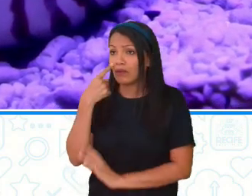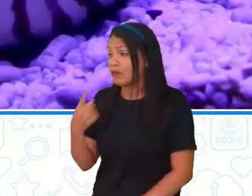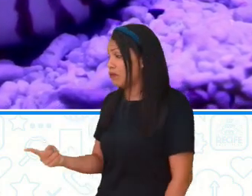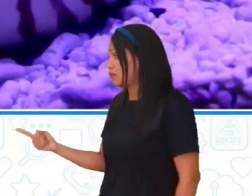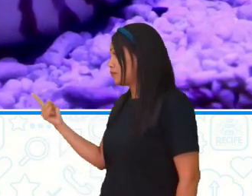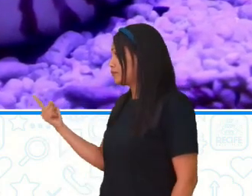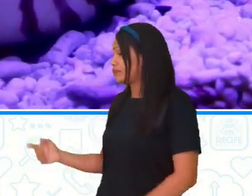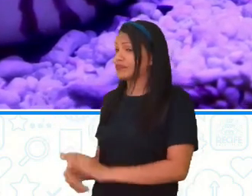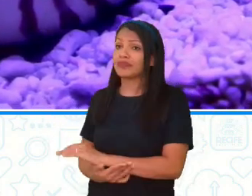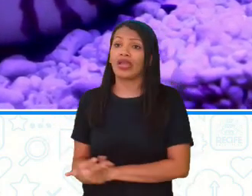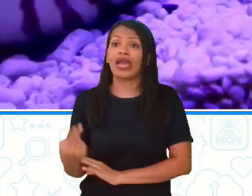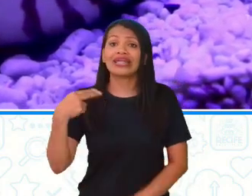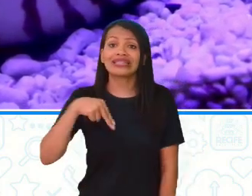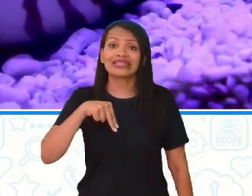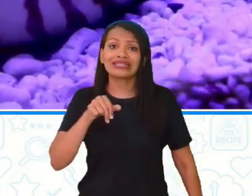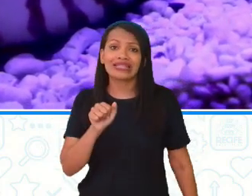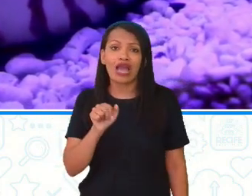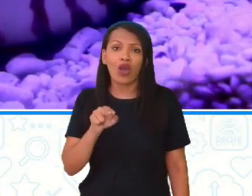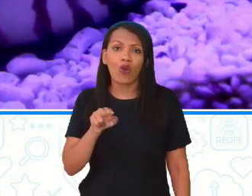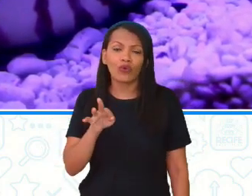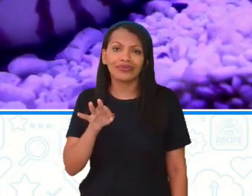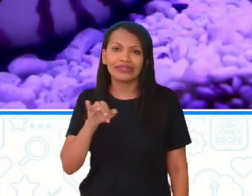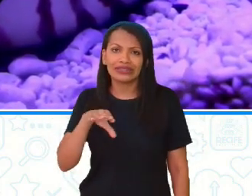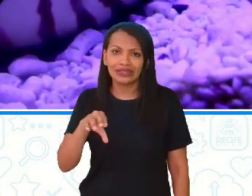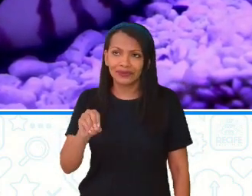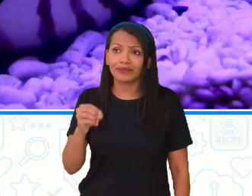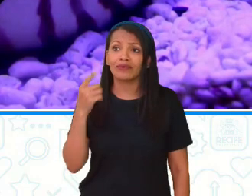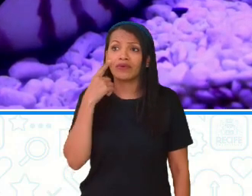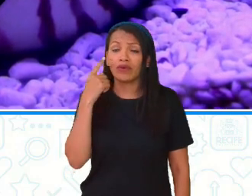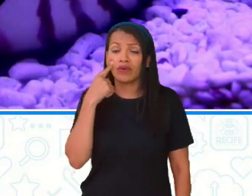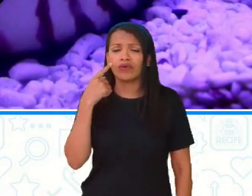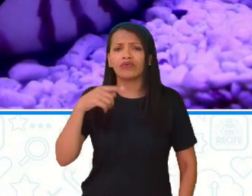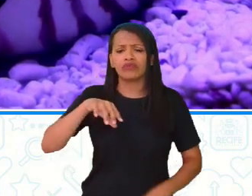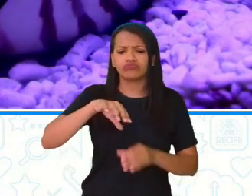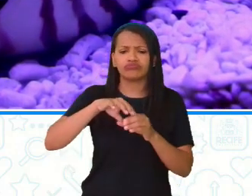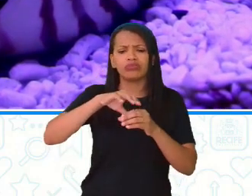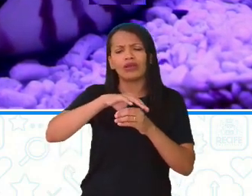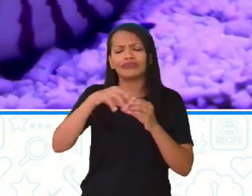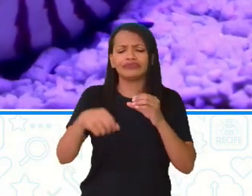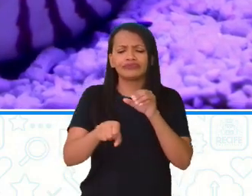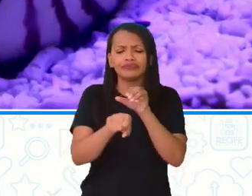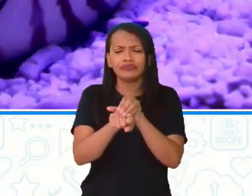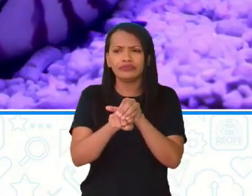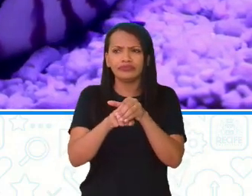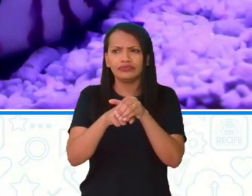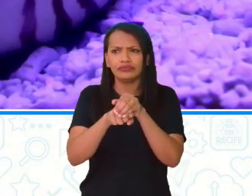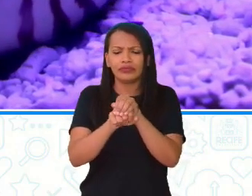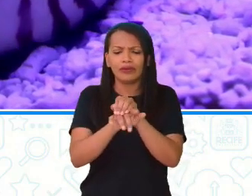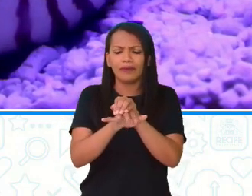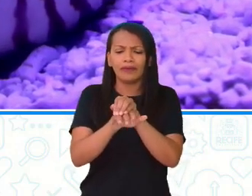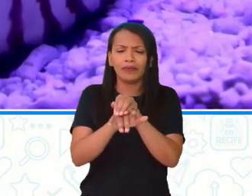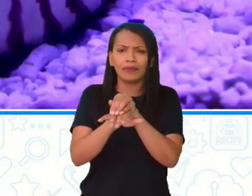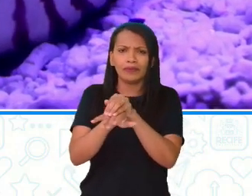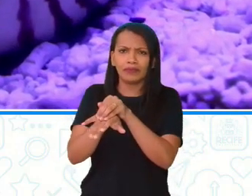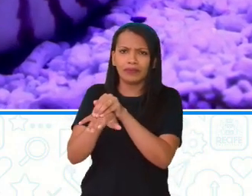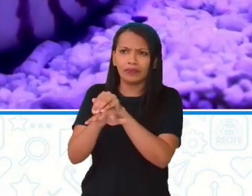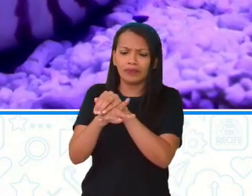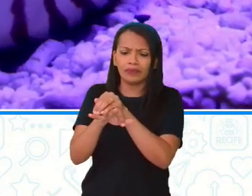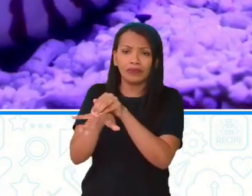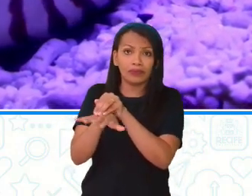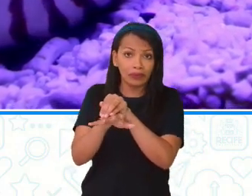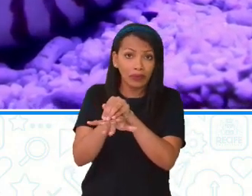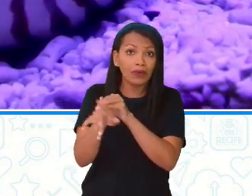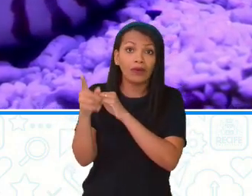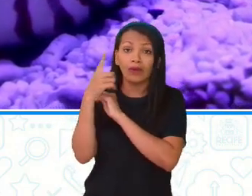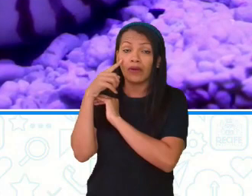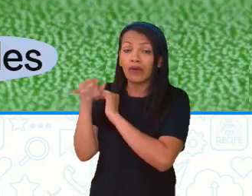que molúsculo interessante. A concha dele é toda listradinha, ele tem parecendo uns tentáculos assim, ó, aqui na pontinha.